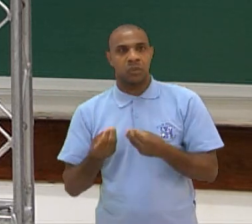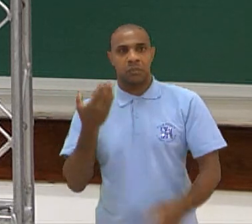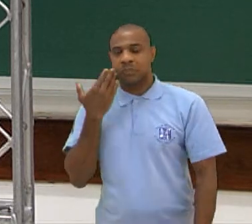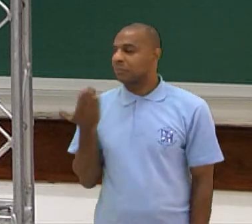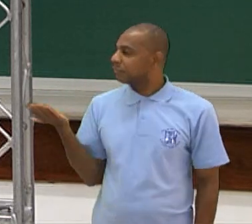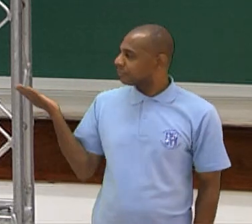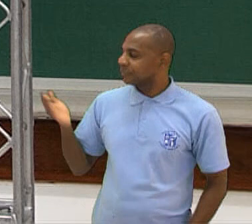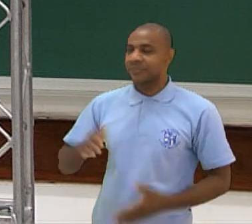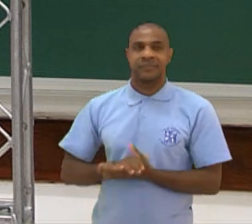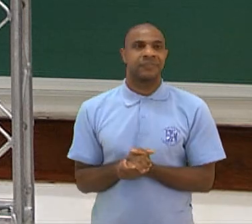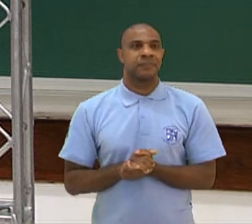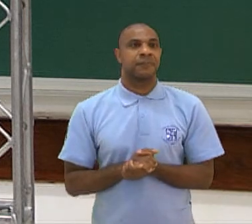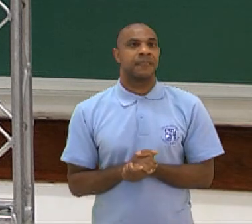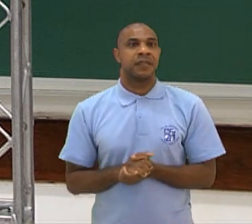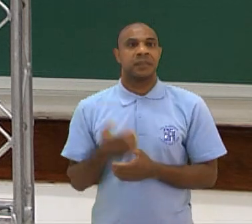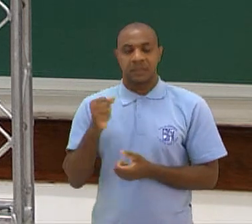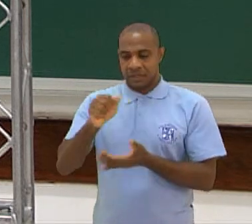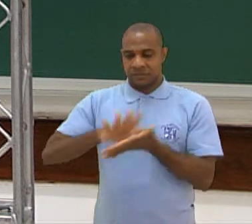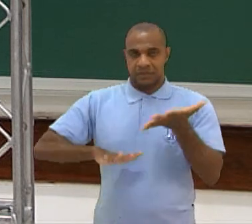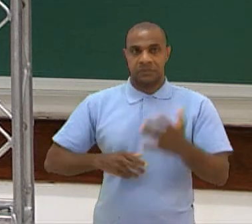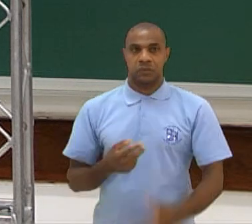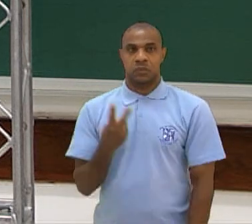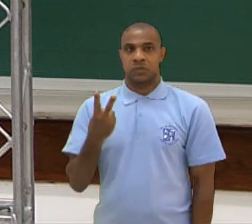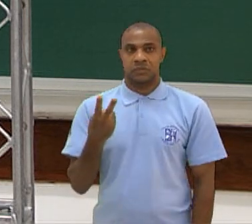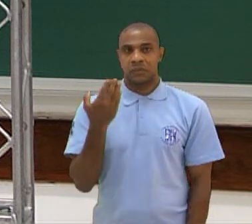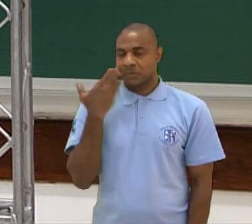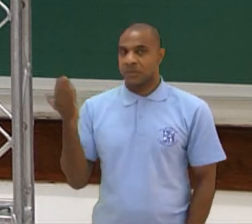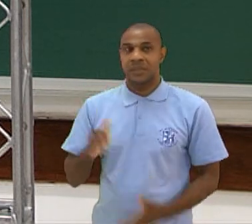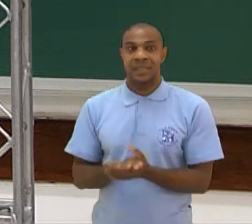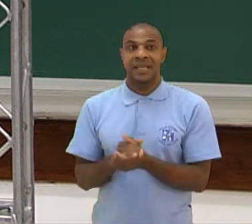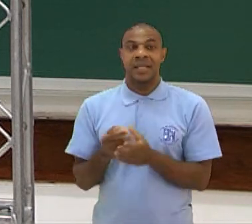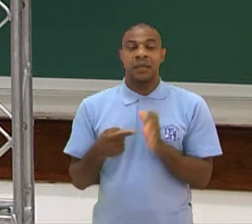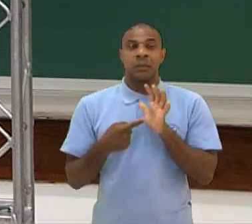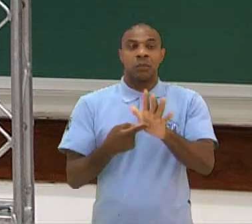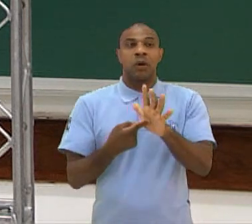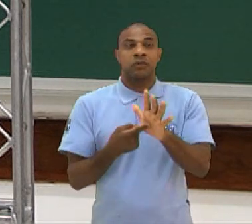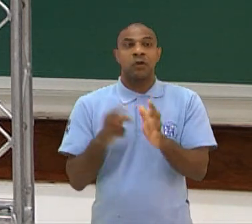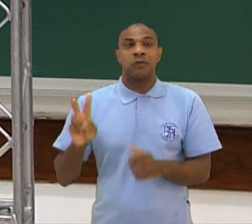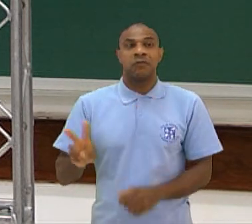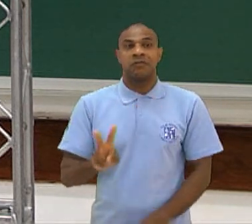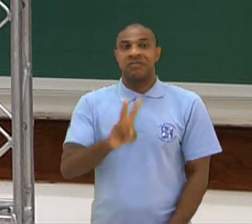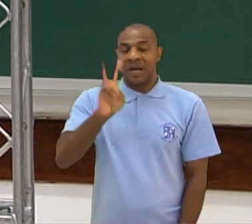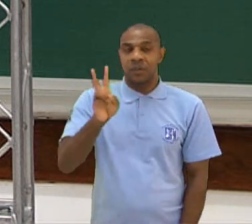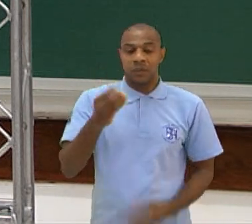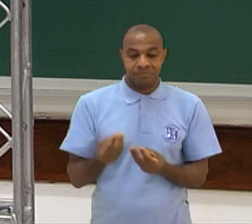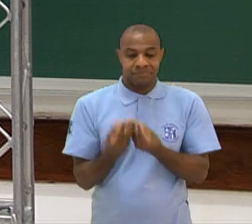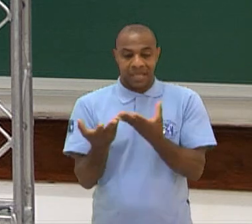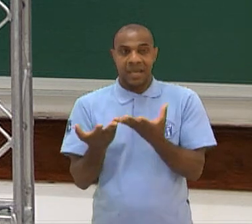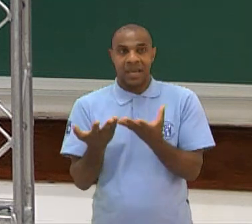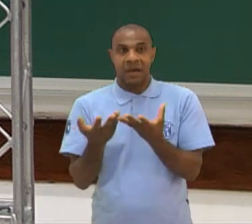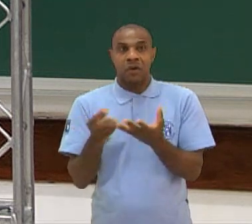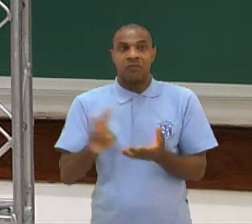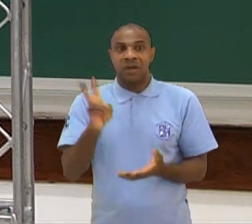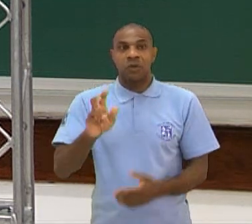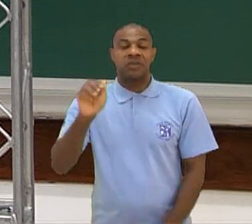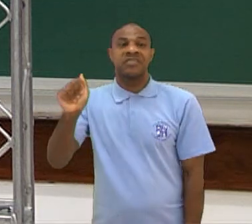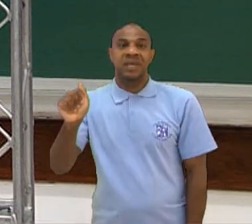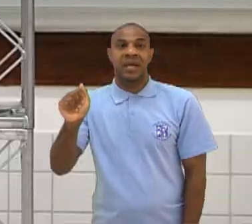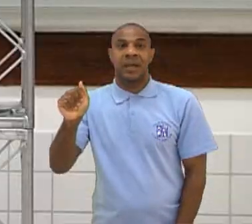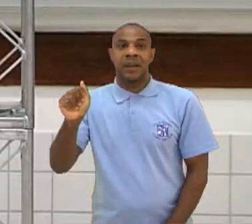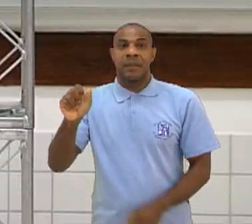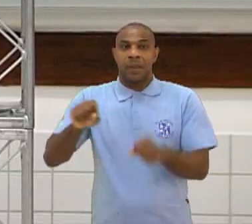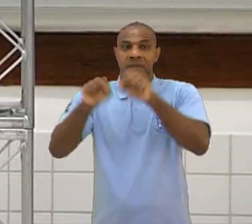trivial. Quando existem as demais soluções, são chamadas de não triviais. Tá, onde eu quero chegar? Se você tiver um sistema homogêneo, ele